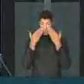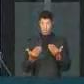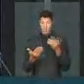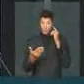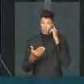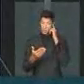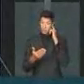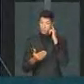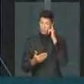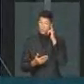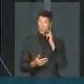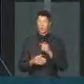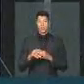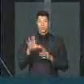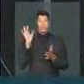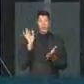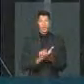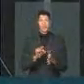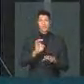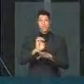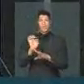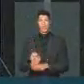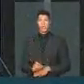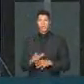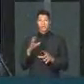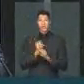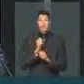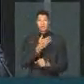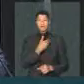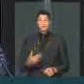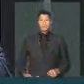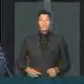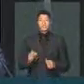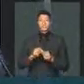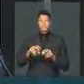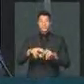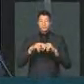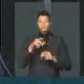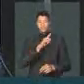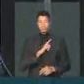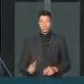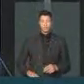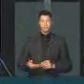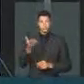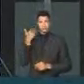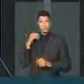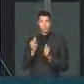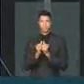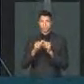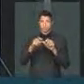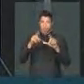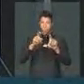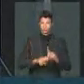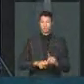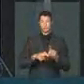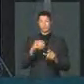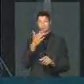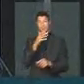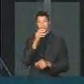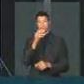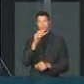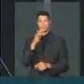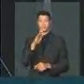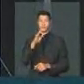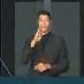apresentou o real estado das contas públicas herdadas pelo governo anterior, com uma dívida que ultrapassava